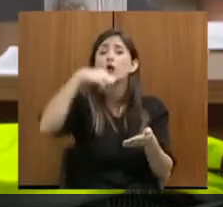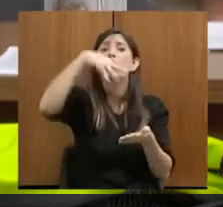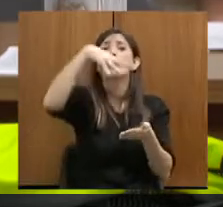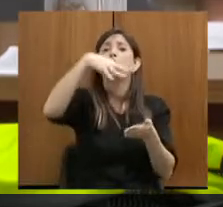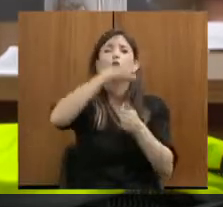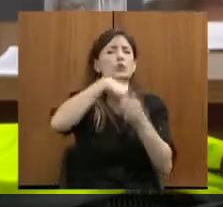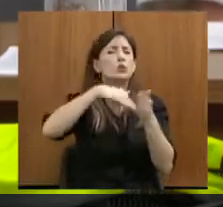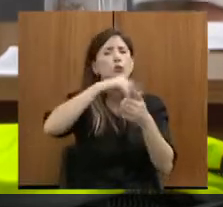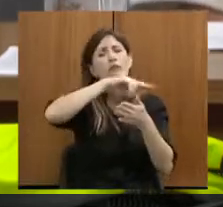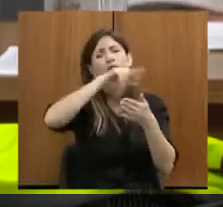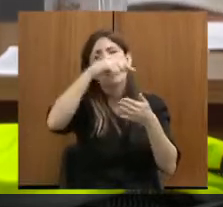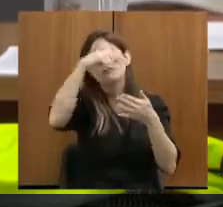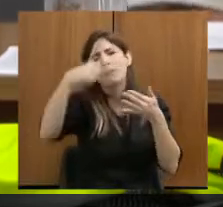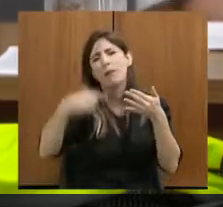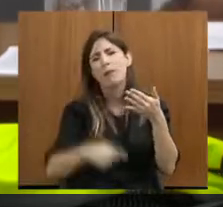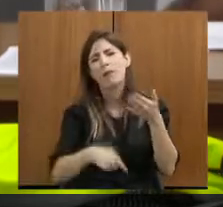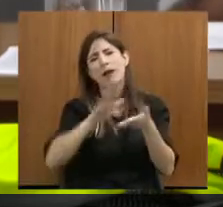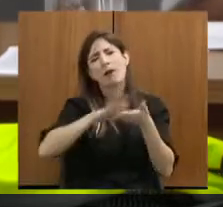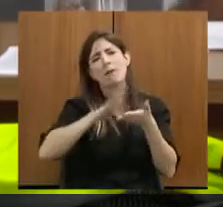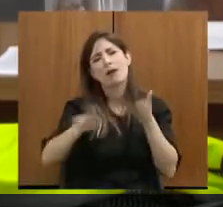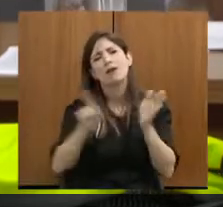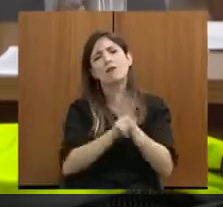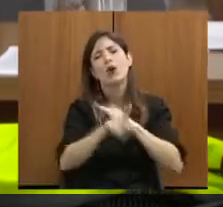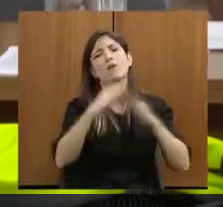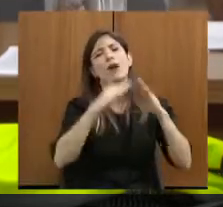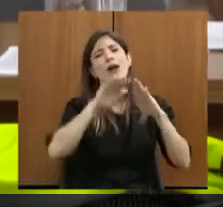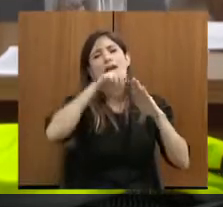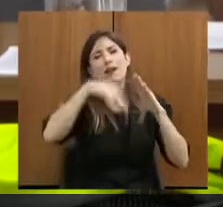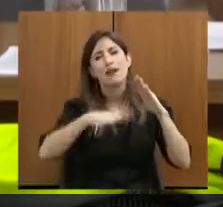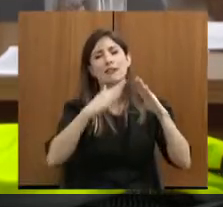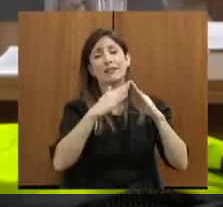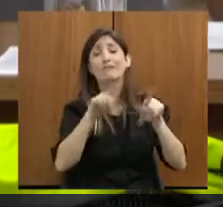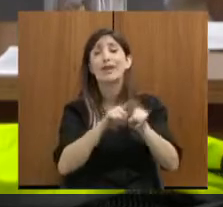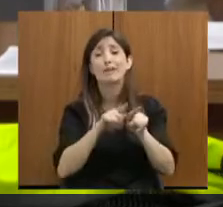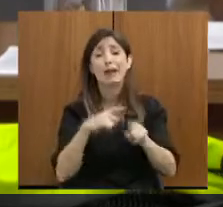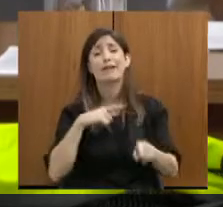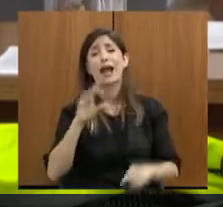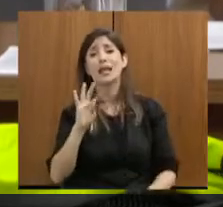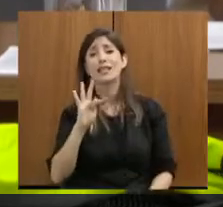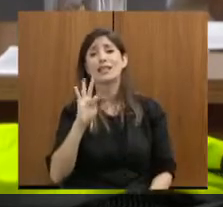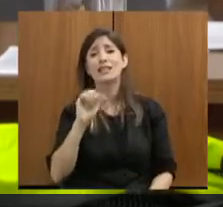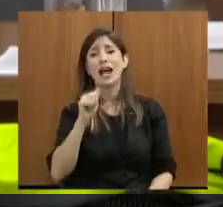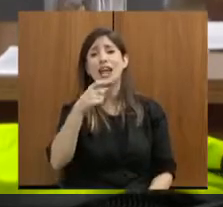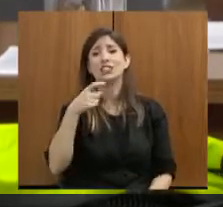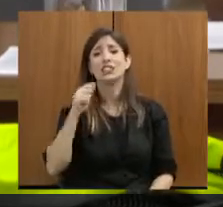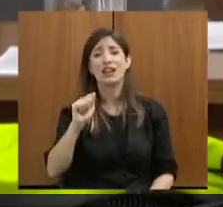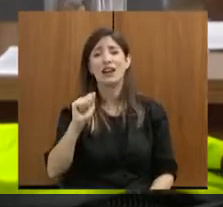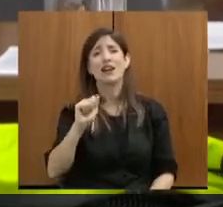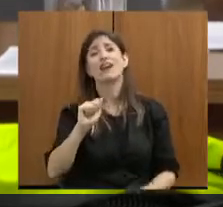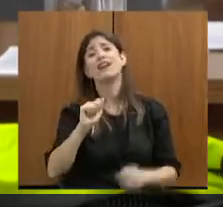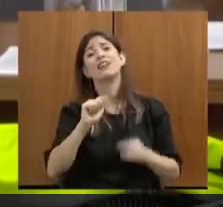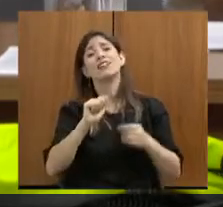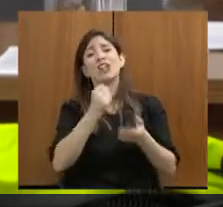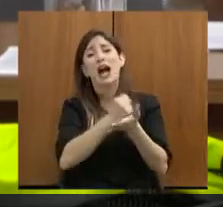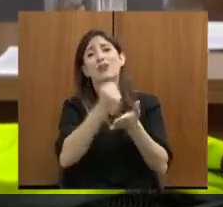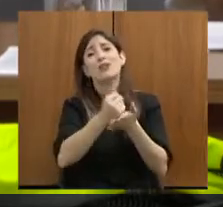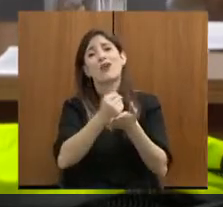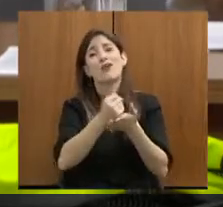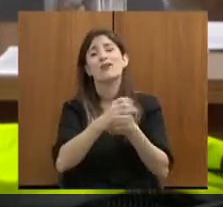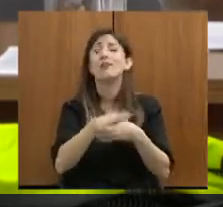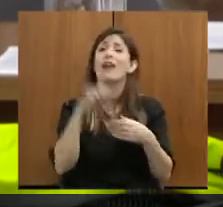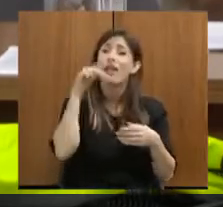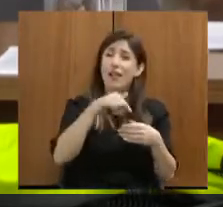dificuldade da gente também tá sem falar as taxas de cartório Será que não poderia a isenção no caso dessas